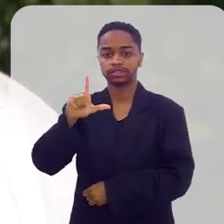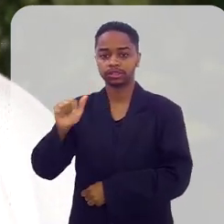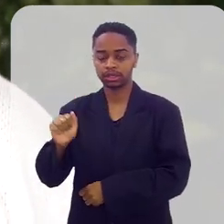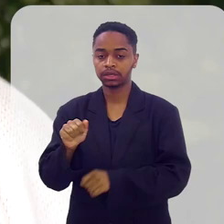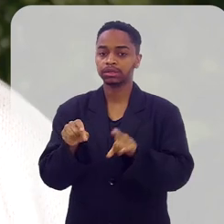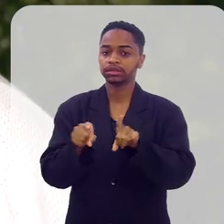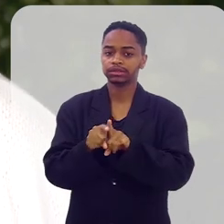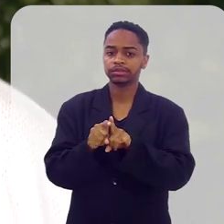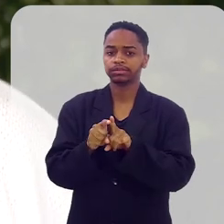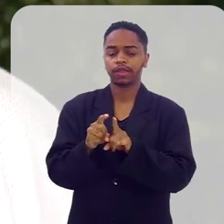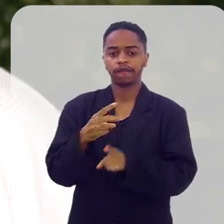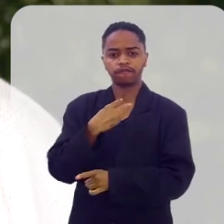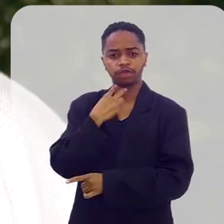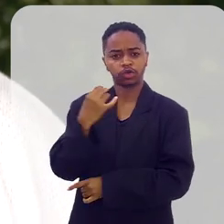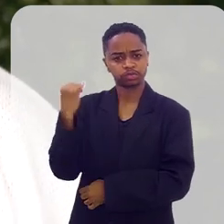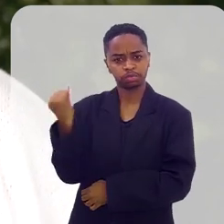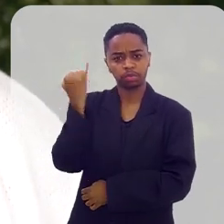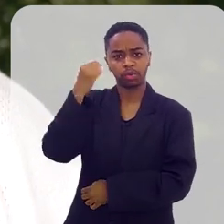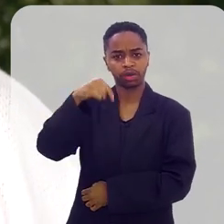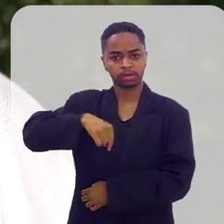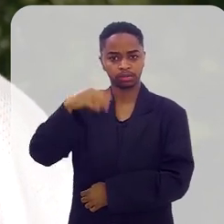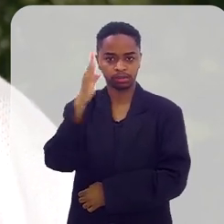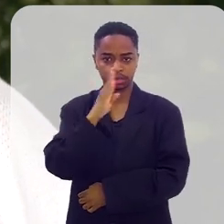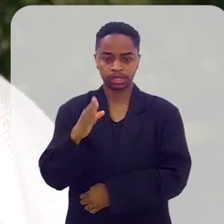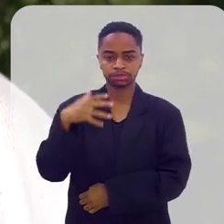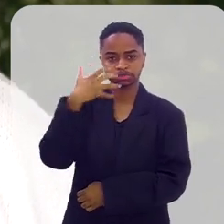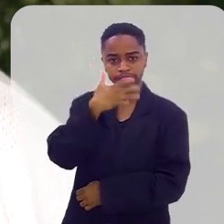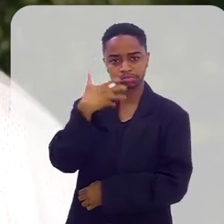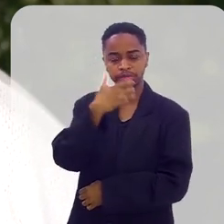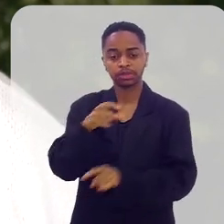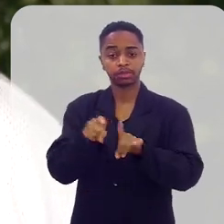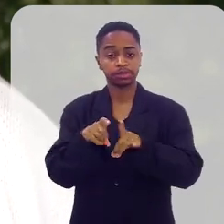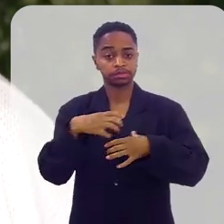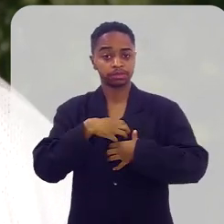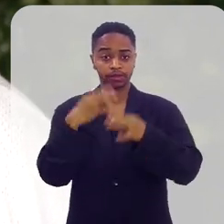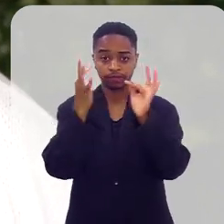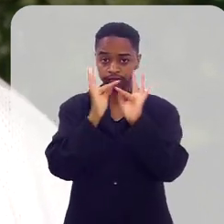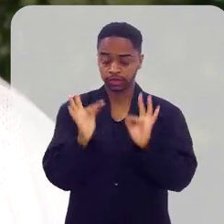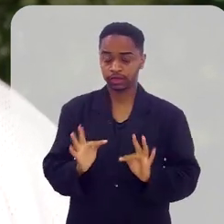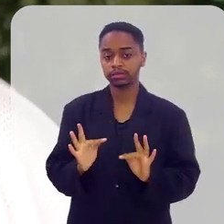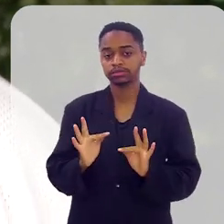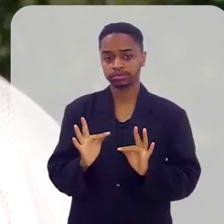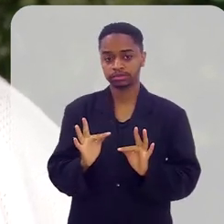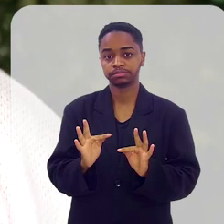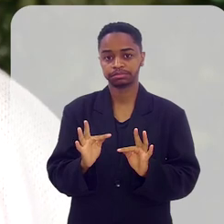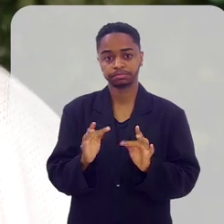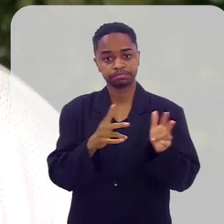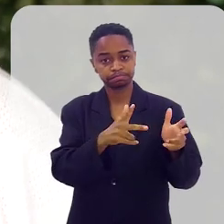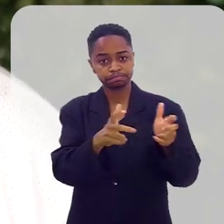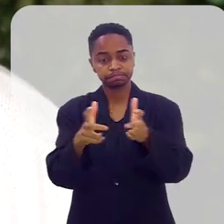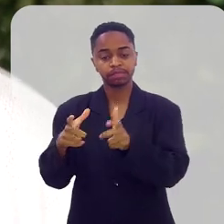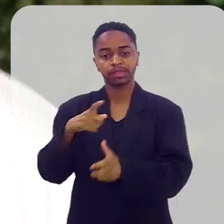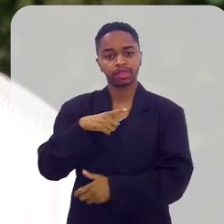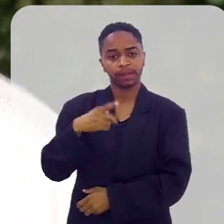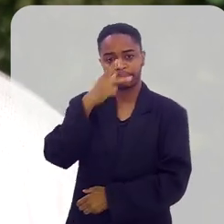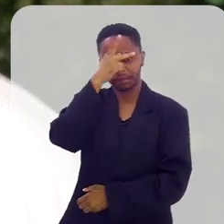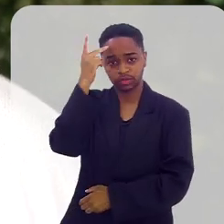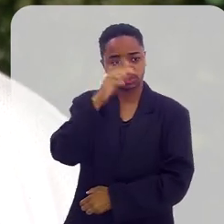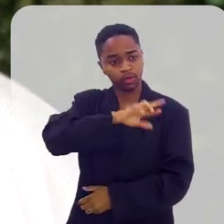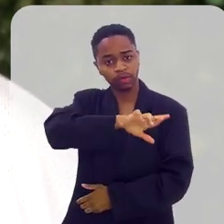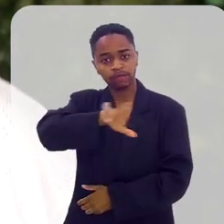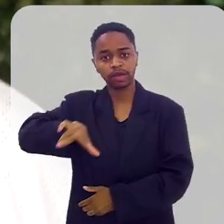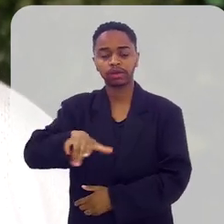que é uma das grandes vozes desse Brasil. Eu fico muito feliz de ver pessoas